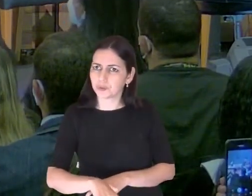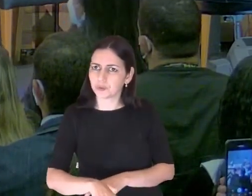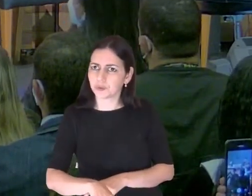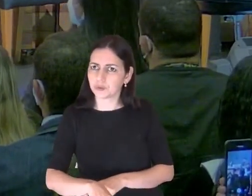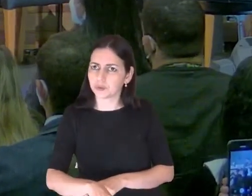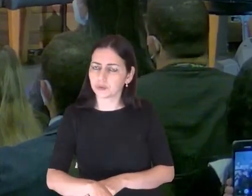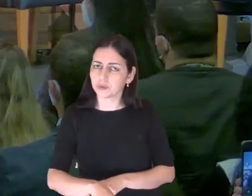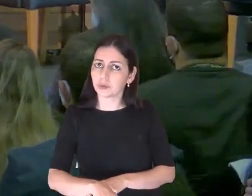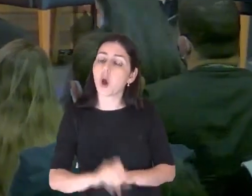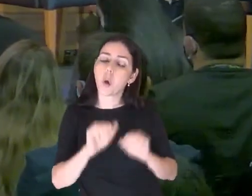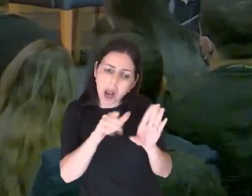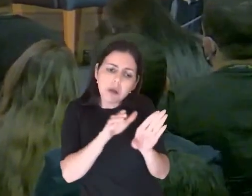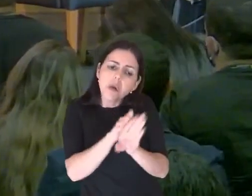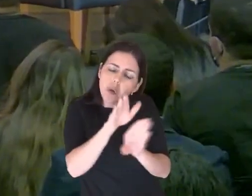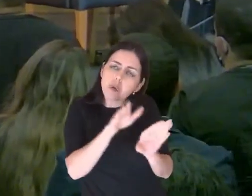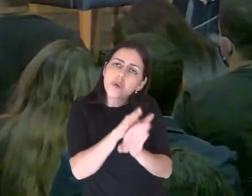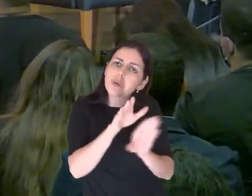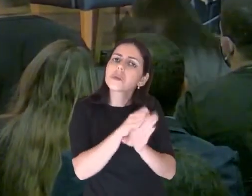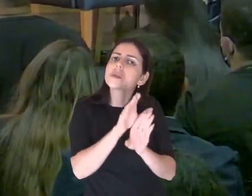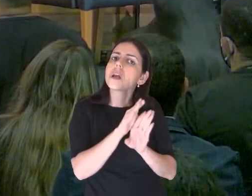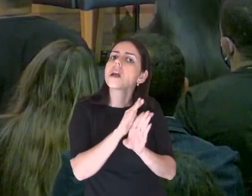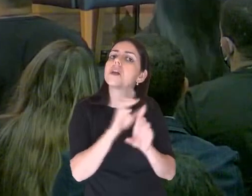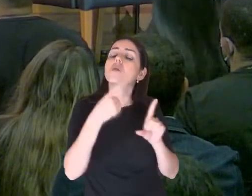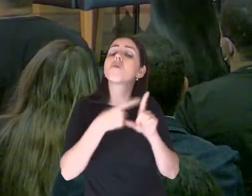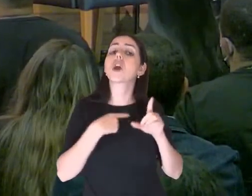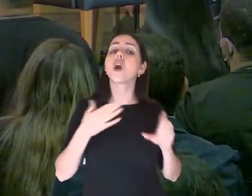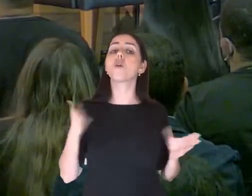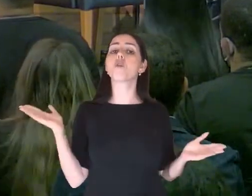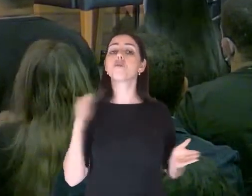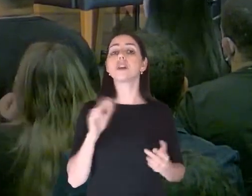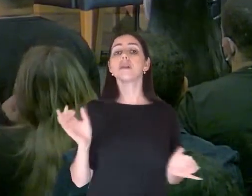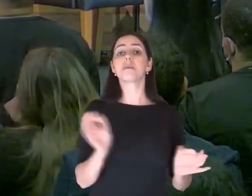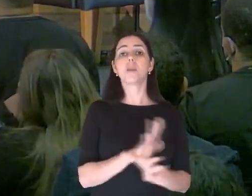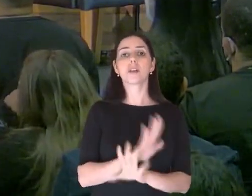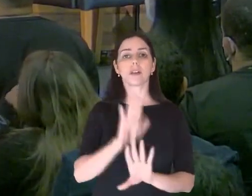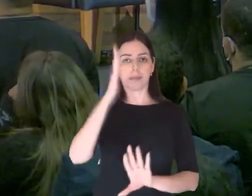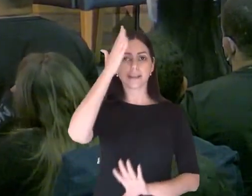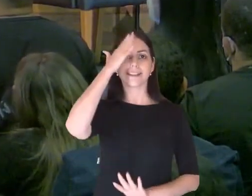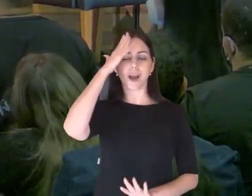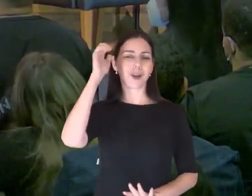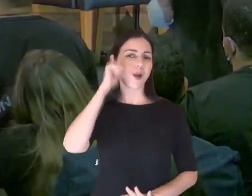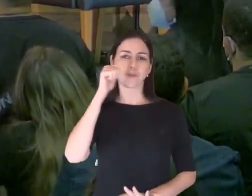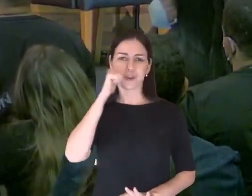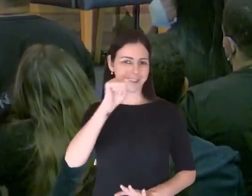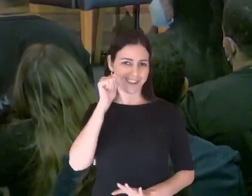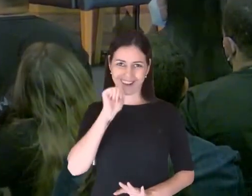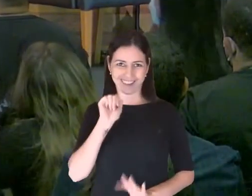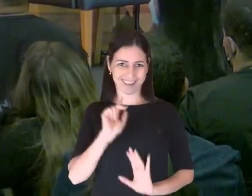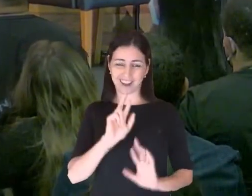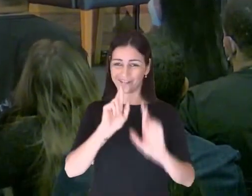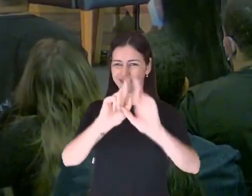E foi um bom conselho, porque eu fui mais preparada. Mas sabe que mulher não sabe ouvir não, né?